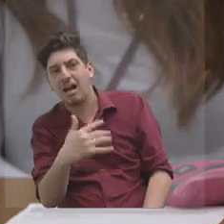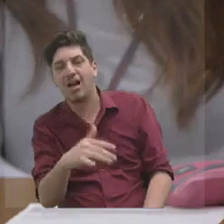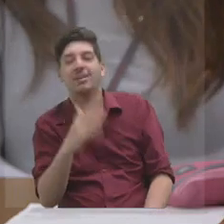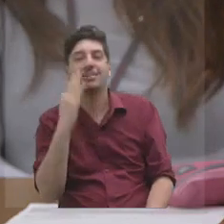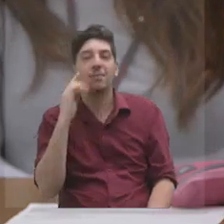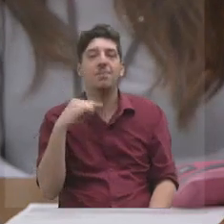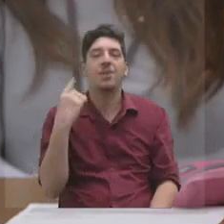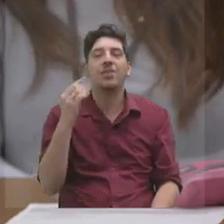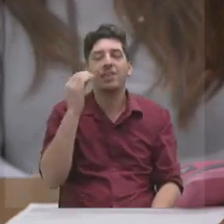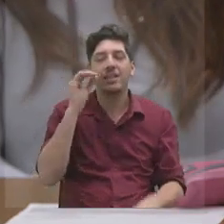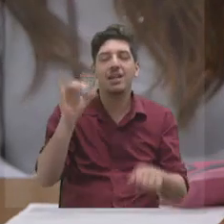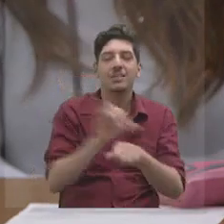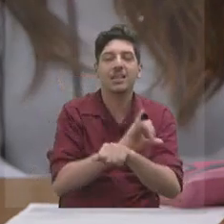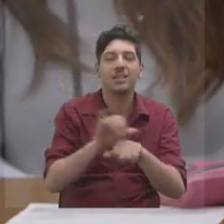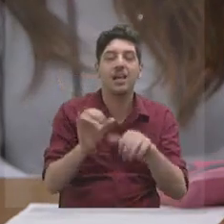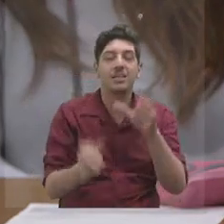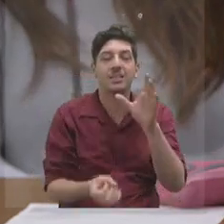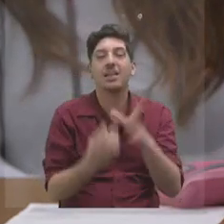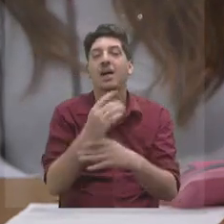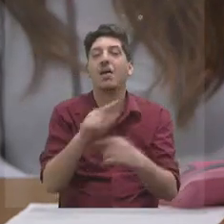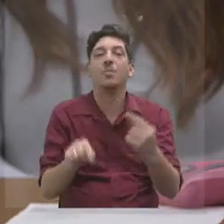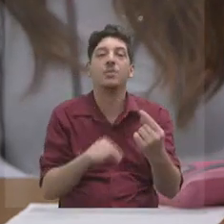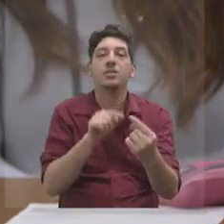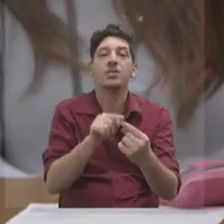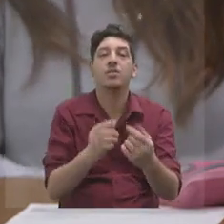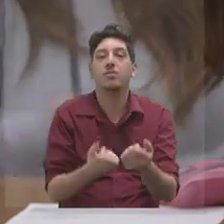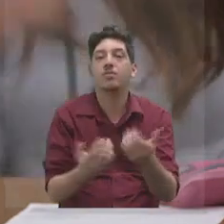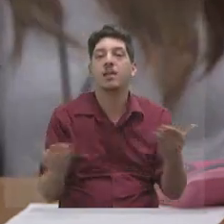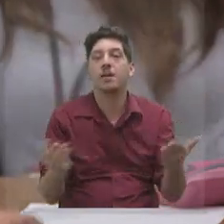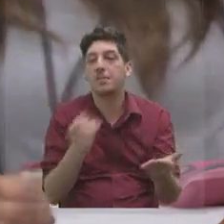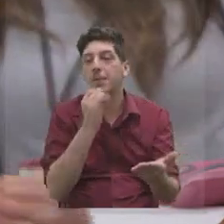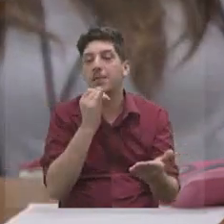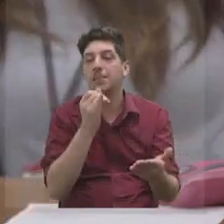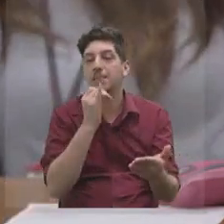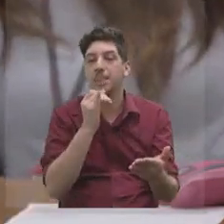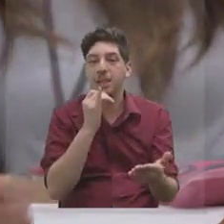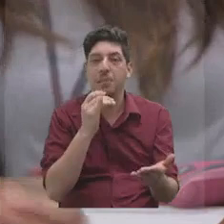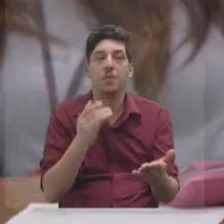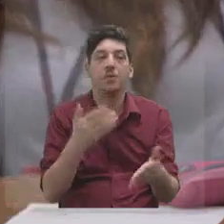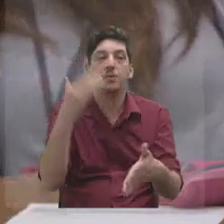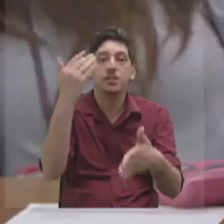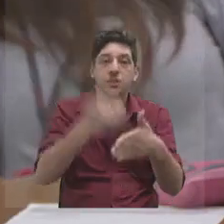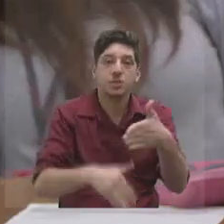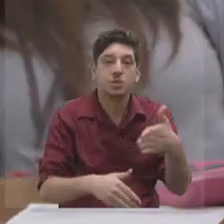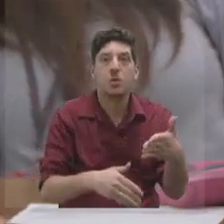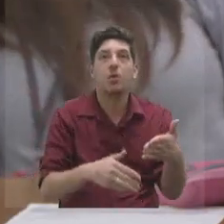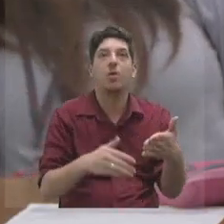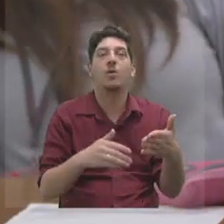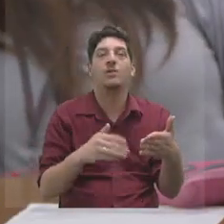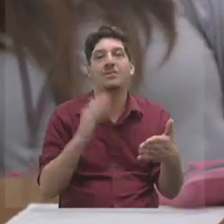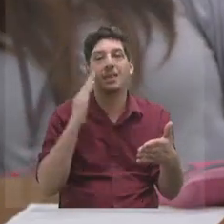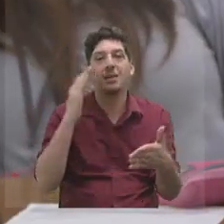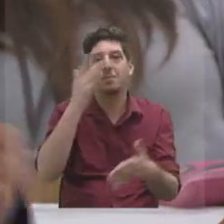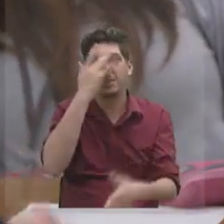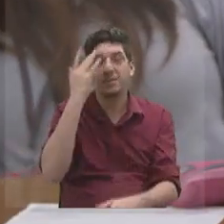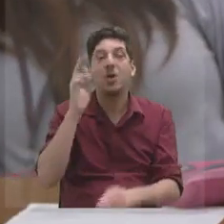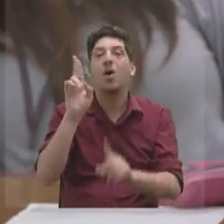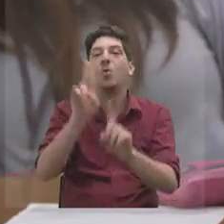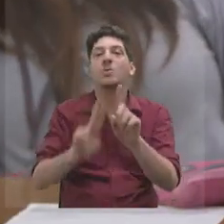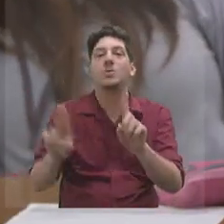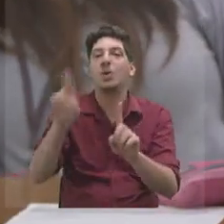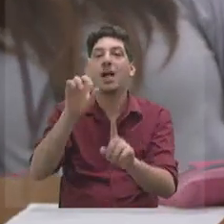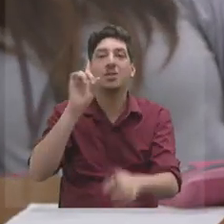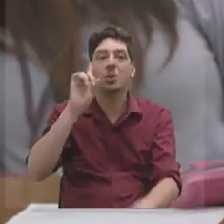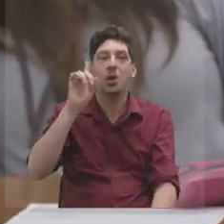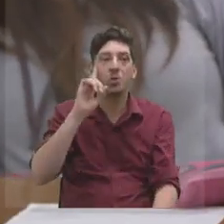alguns mecanismos aqui também para permitir por exemplo né um desconto progressivo ao usuário que vai trafegar diariamente